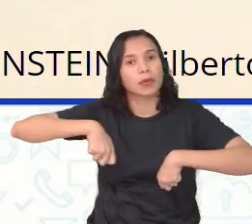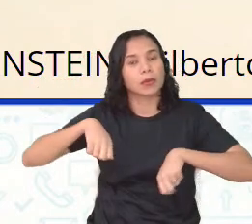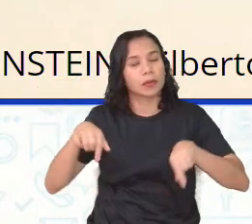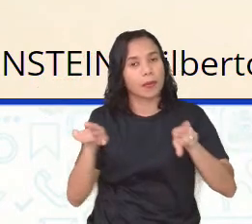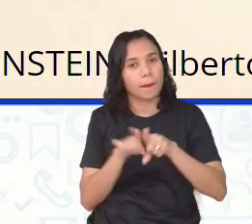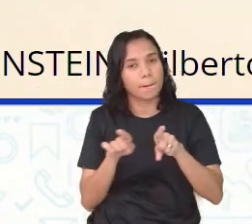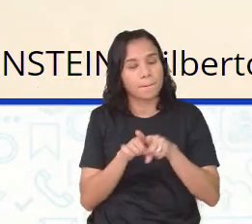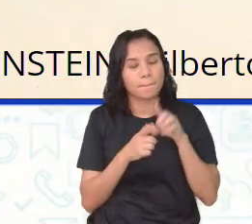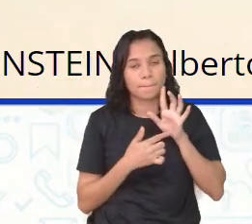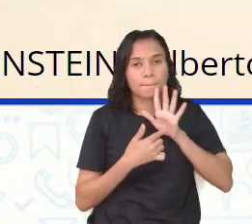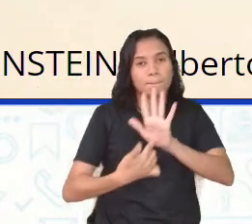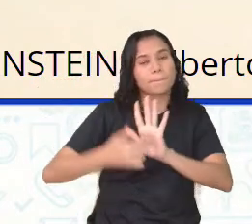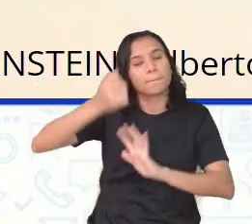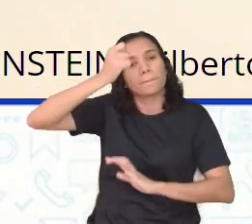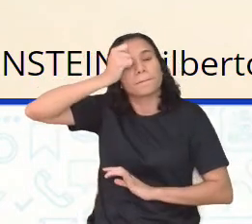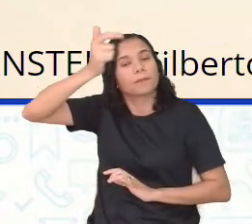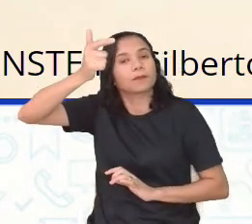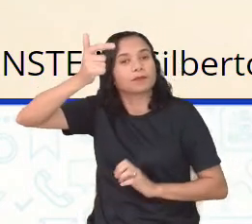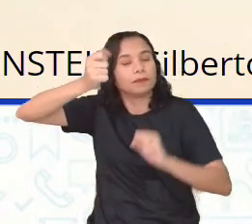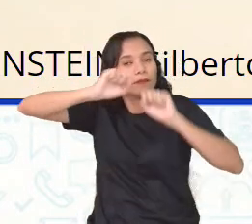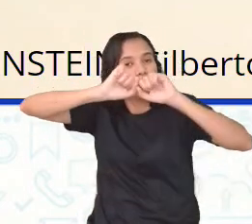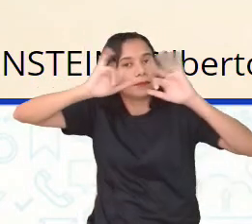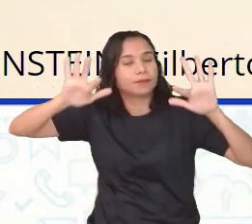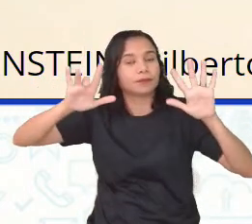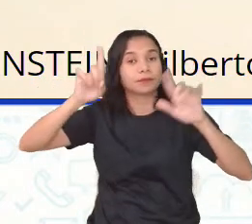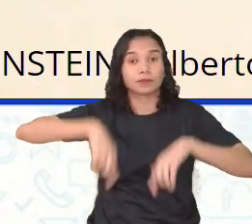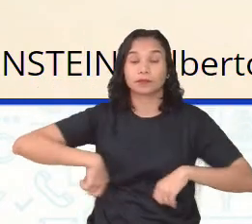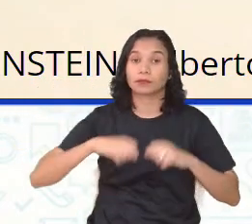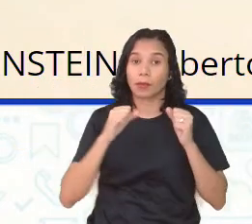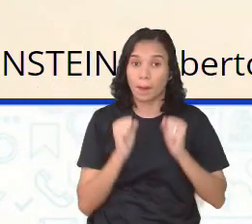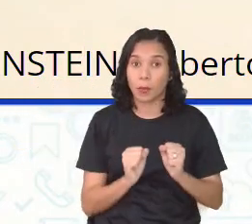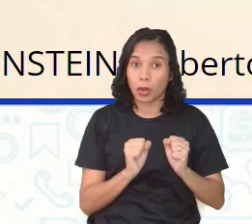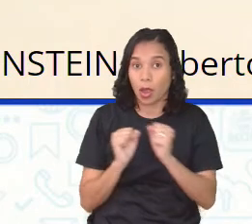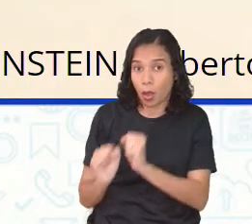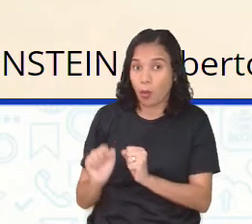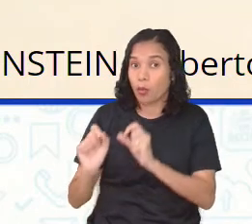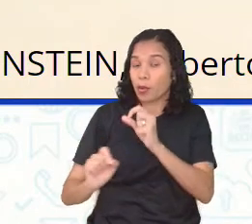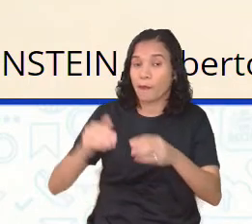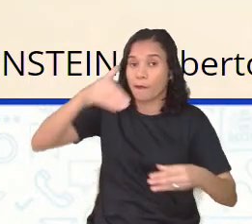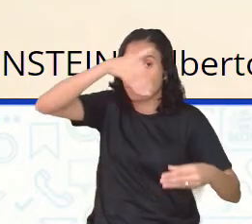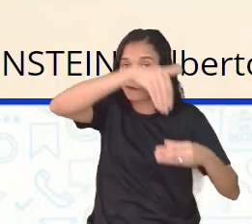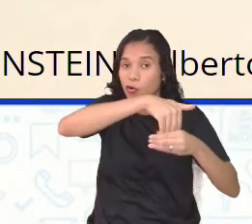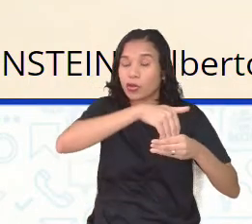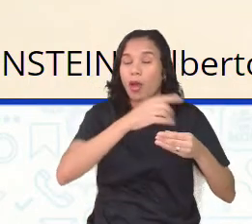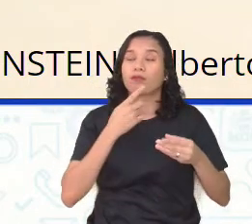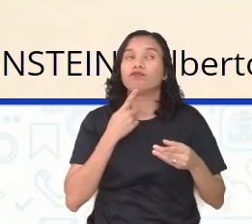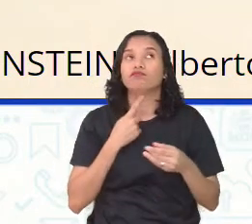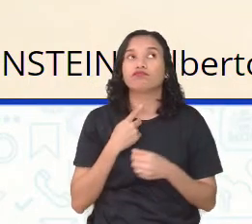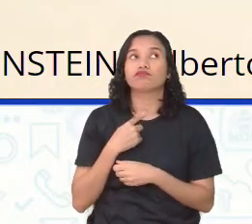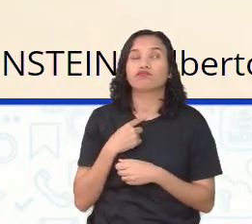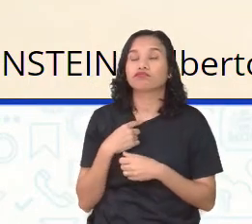poder expressá-la. É poder votar em